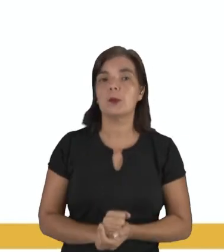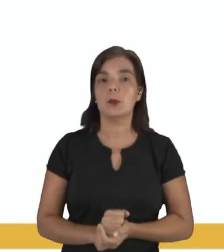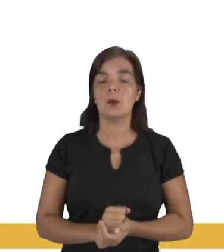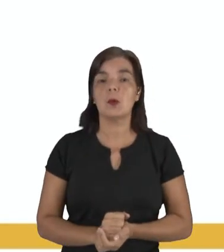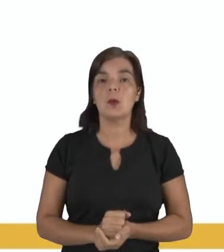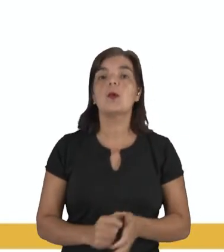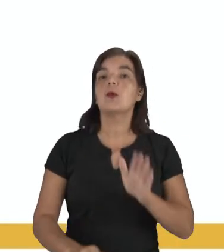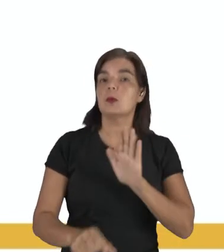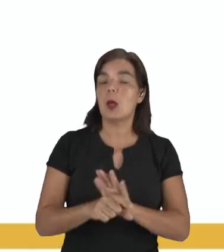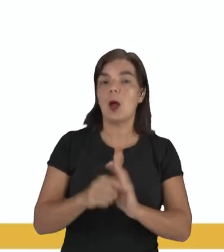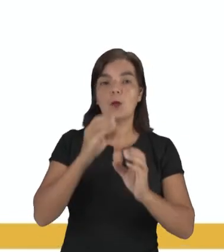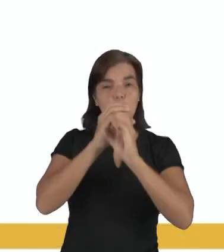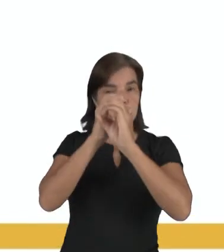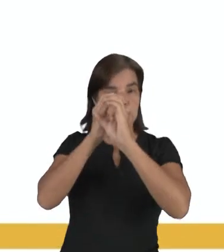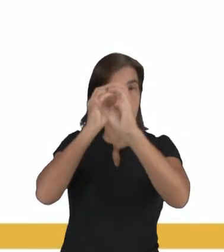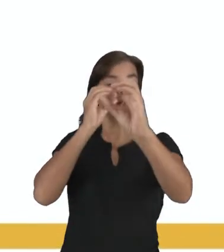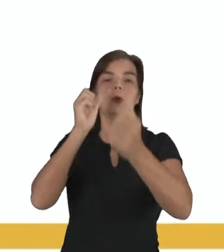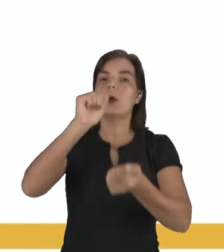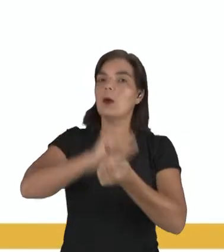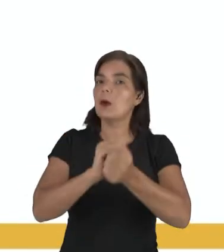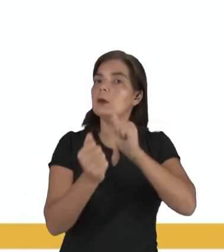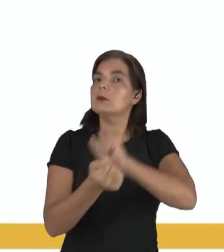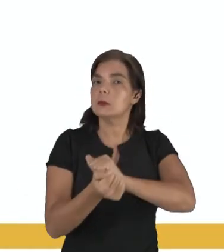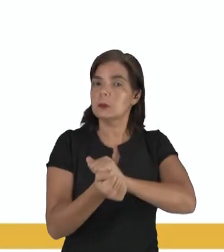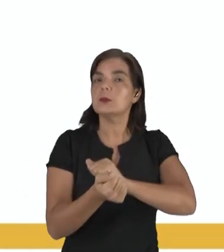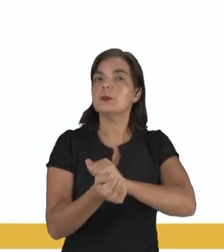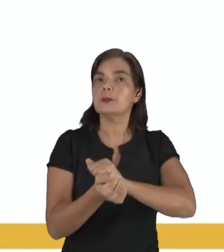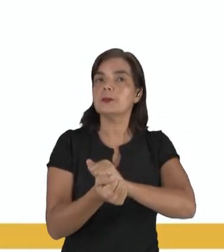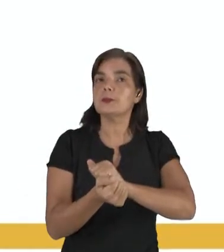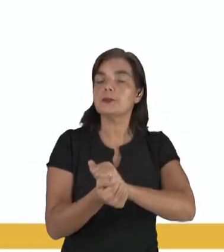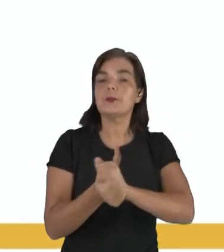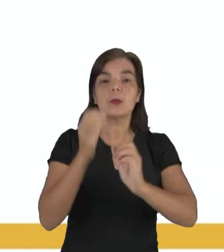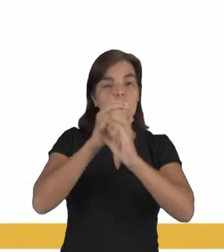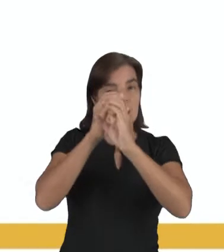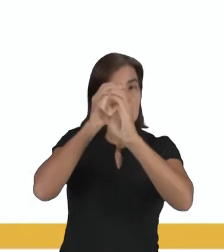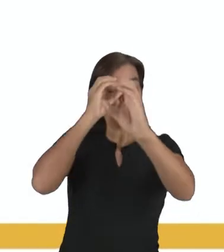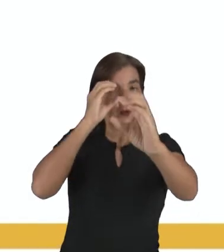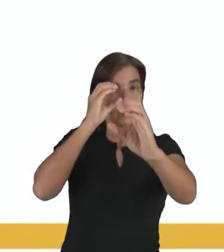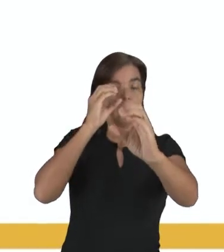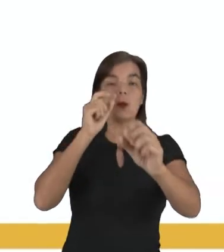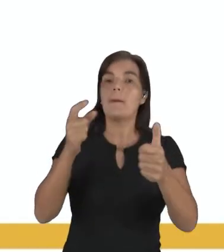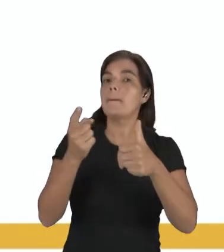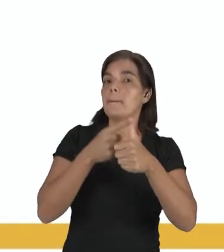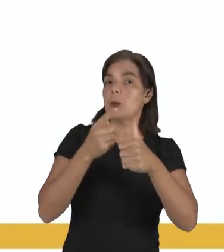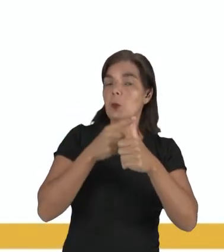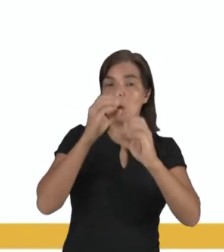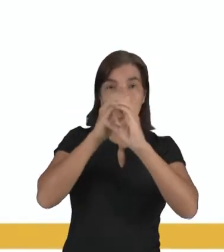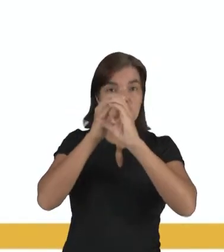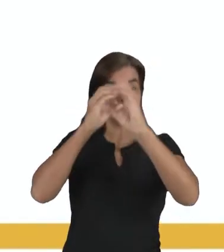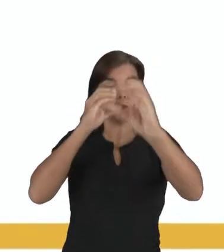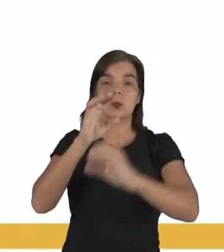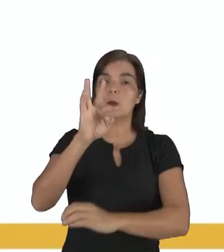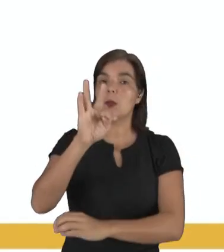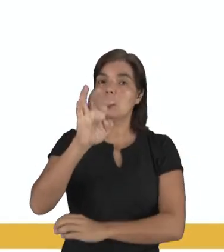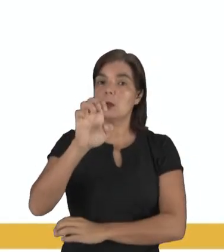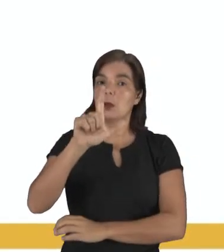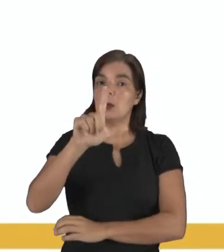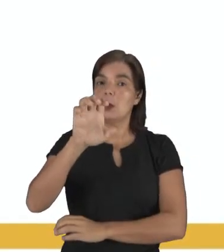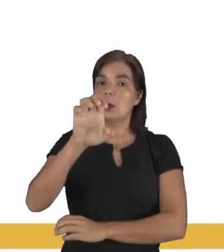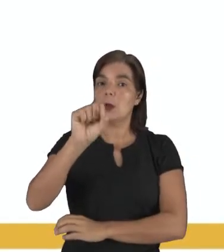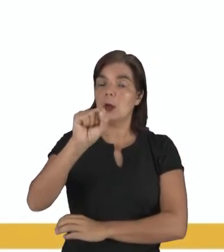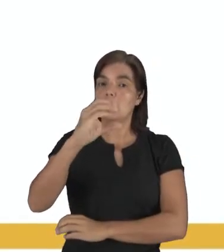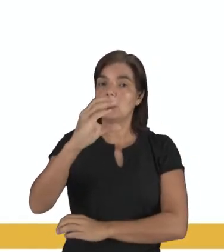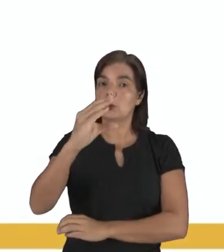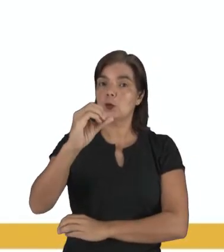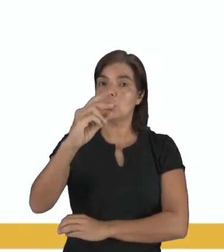na própria luneta que ele adaptou, digamos assim. Adaptou, então foi, digamos que, o primeiro telescópio. Com isso ele pôde